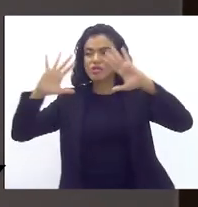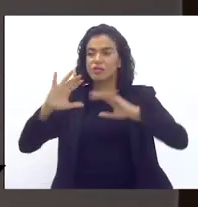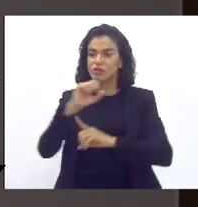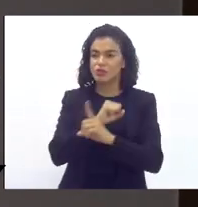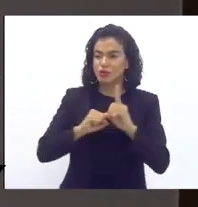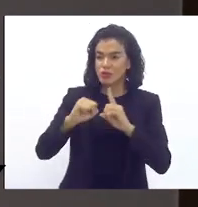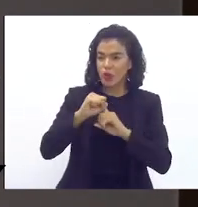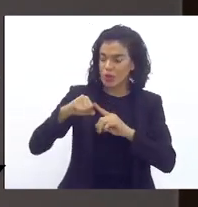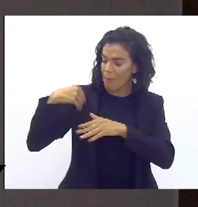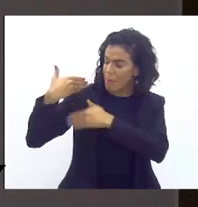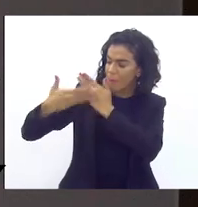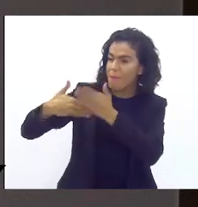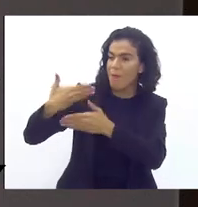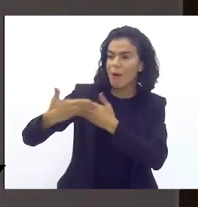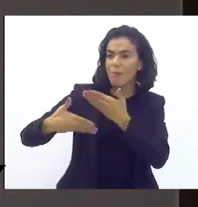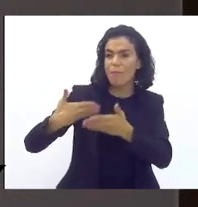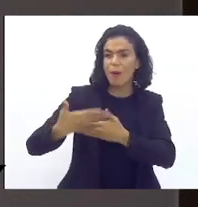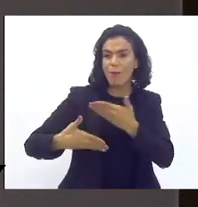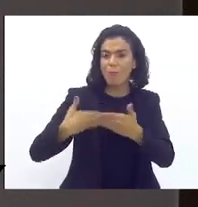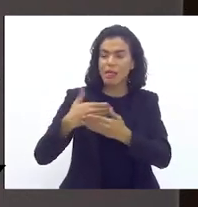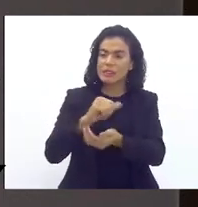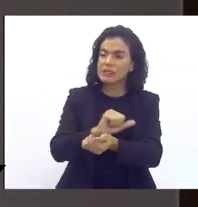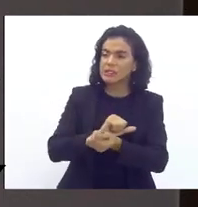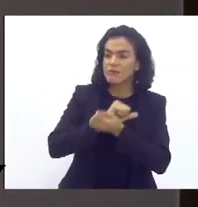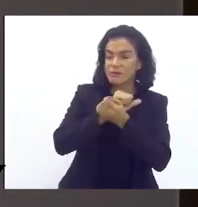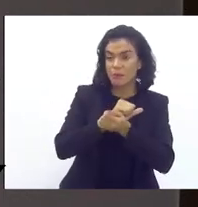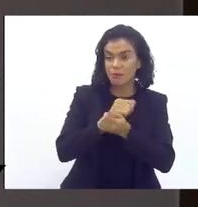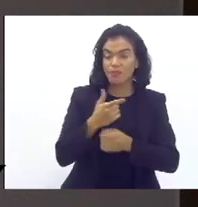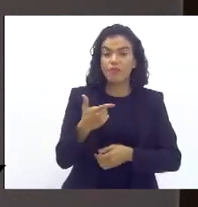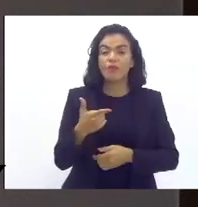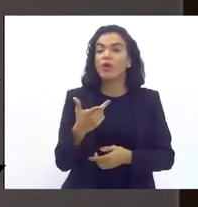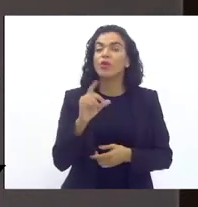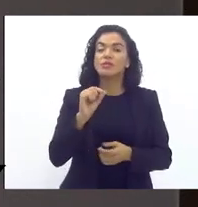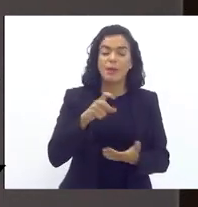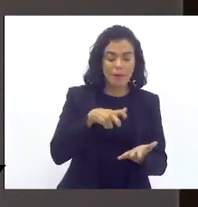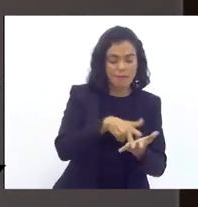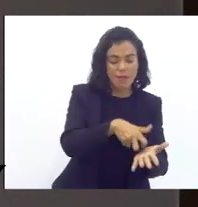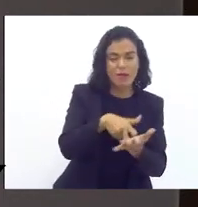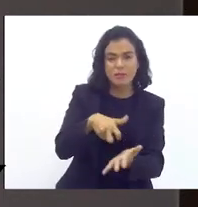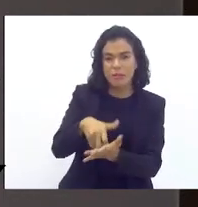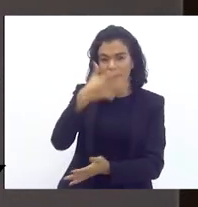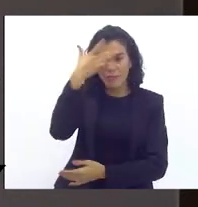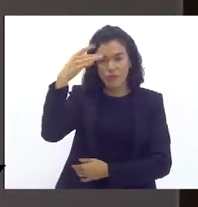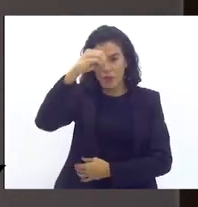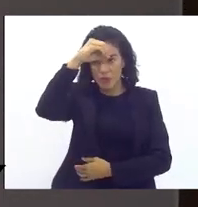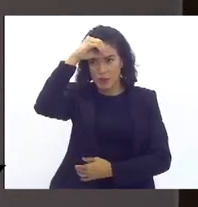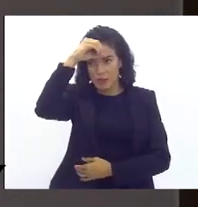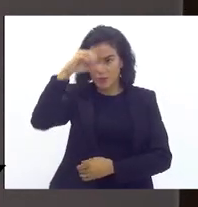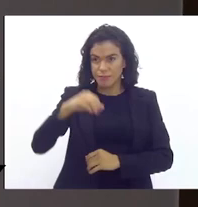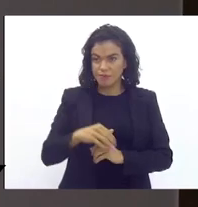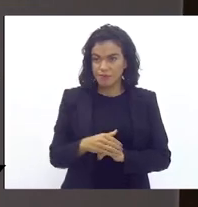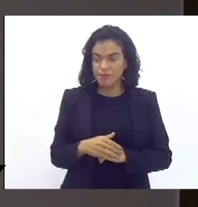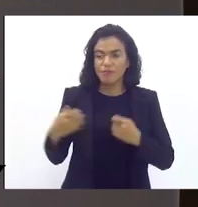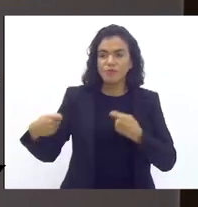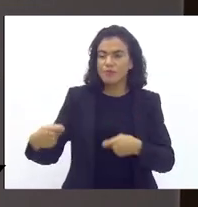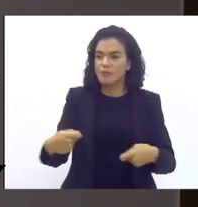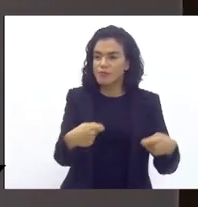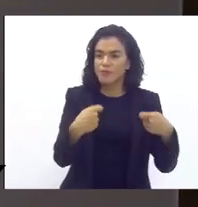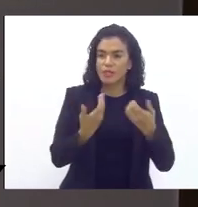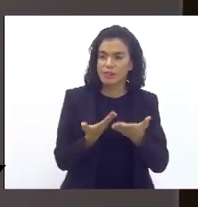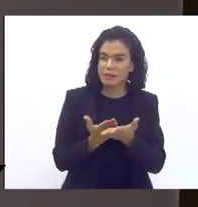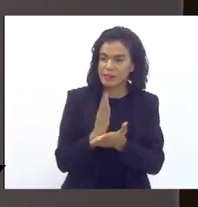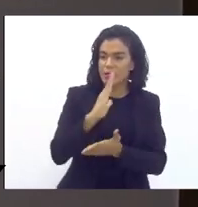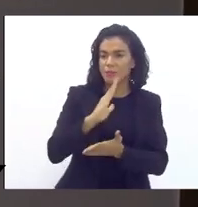remanescente do processo escravista no Brasil que acaba penalizando pessoas que são inocentes que seja